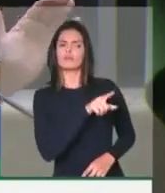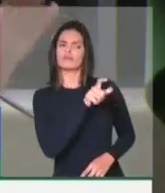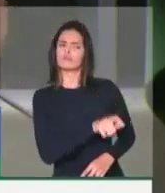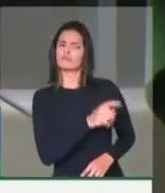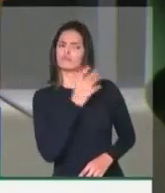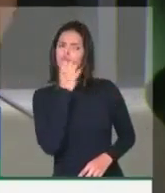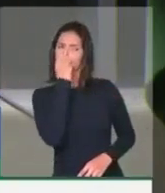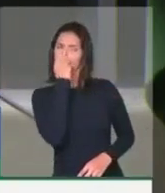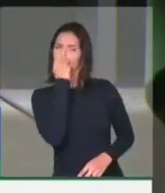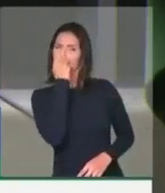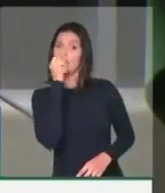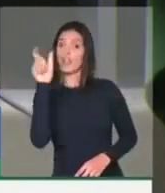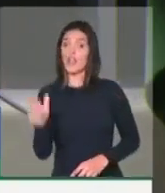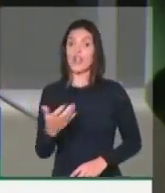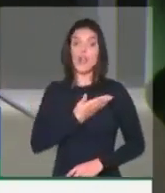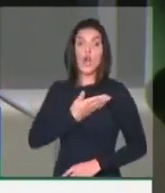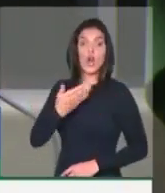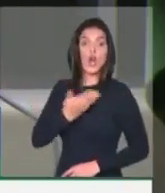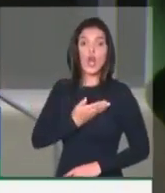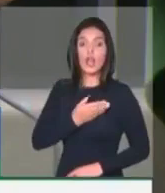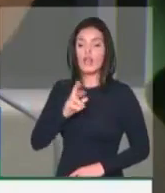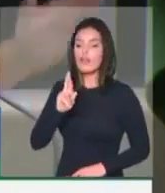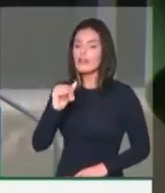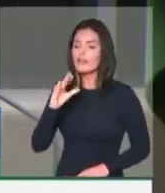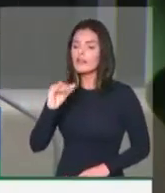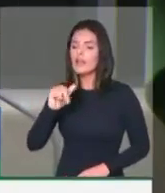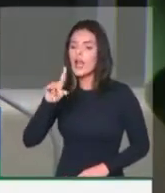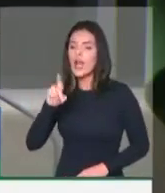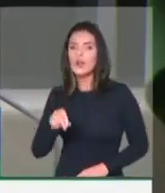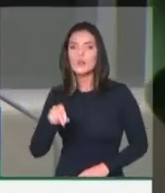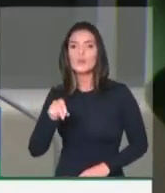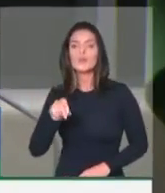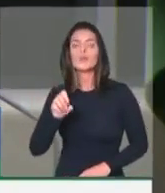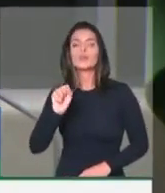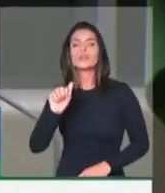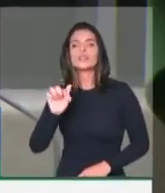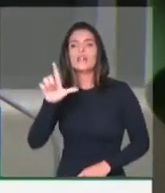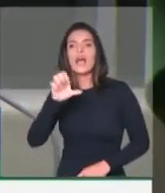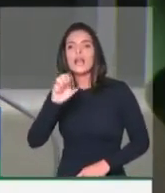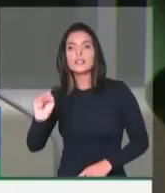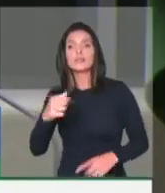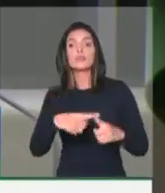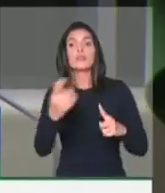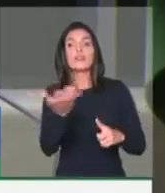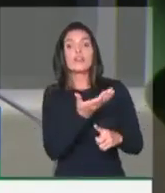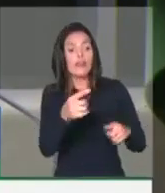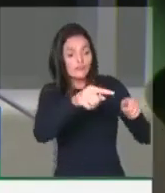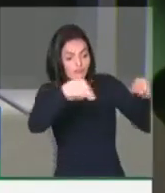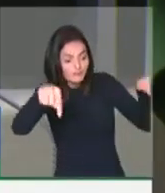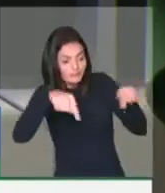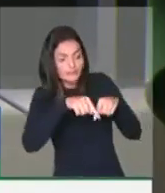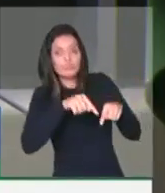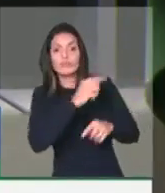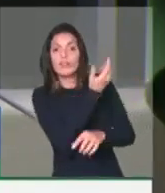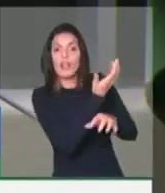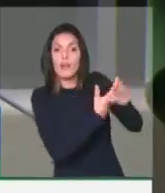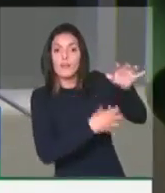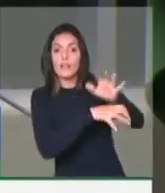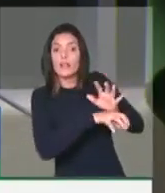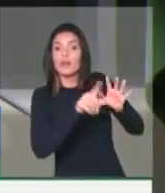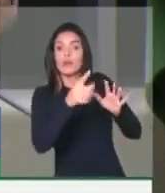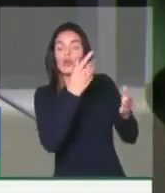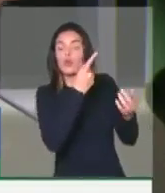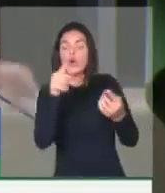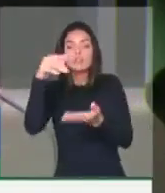colega do Ricardo Salles, que tem aberto inquérito pelo zoneamento ambiental que ele alterou enquanto secretário lá em São